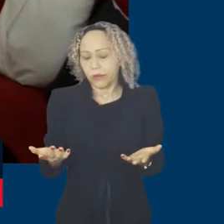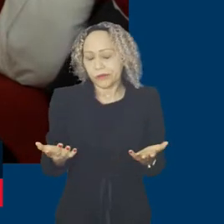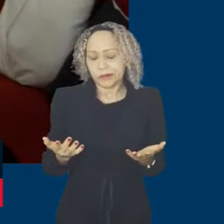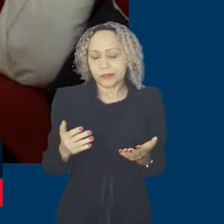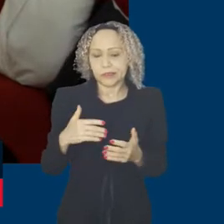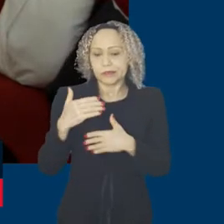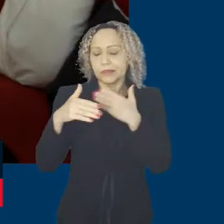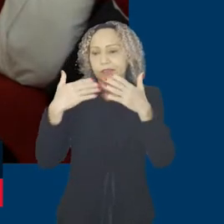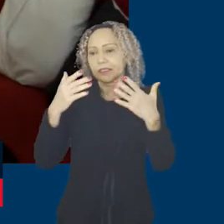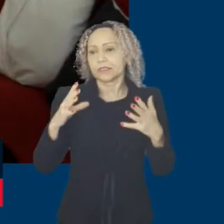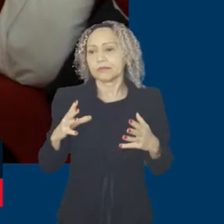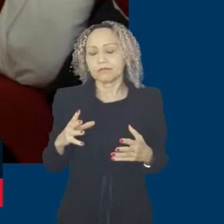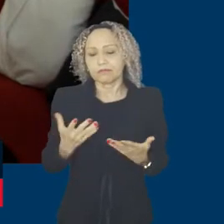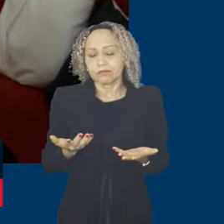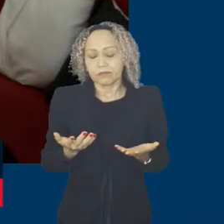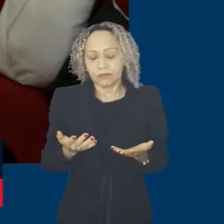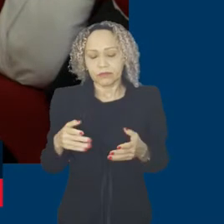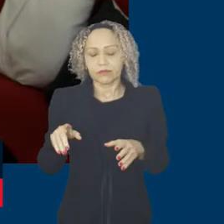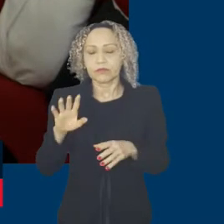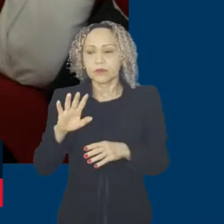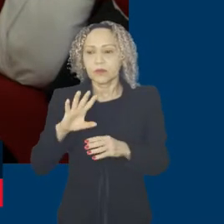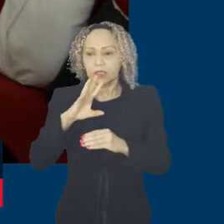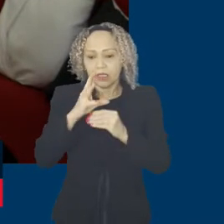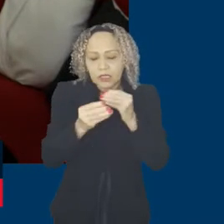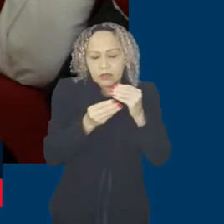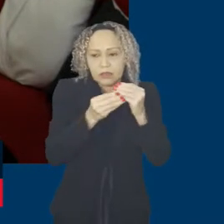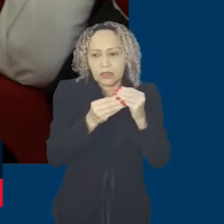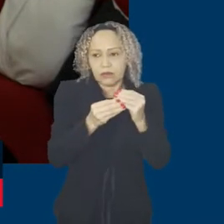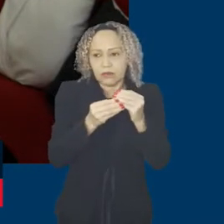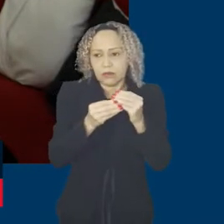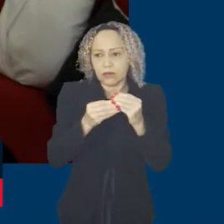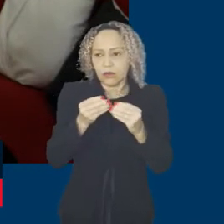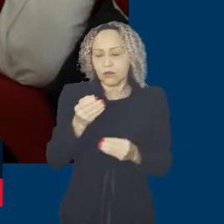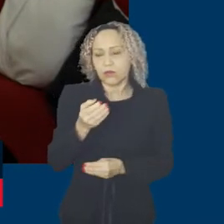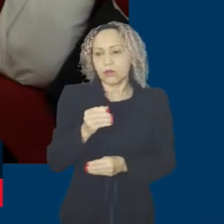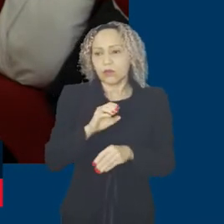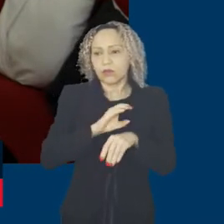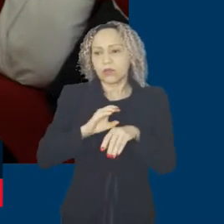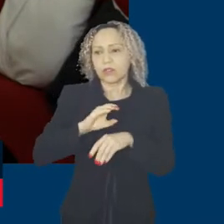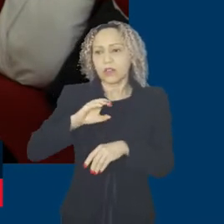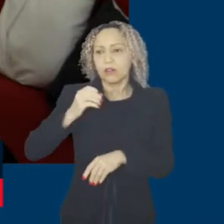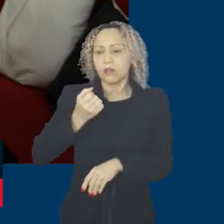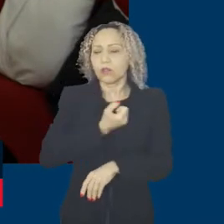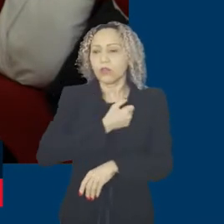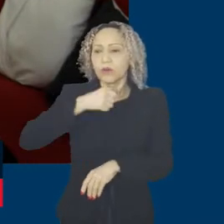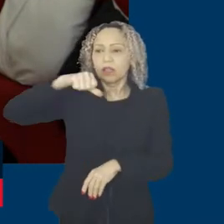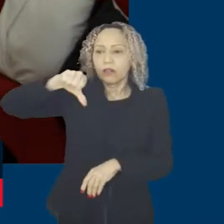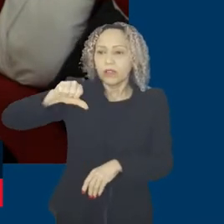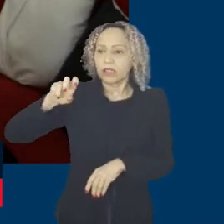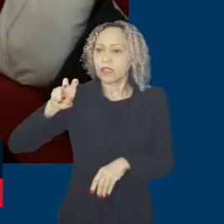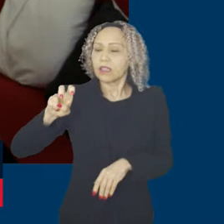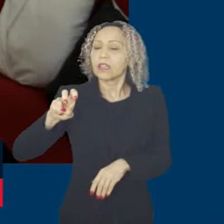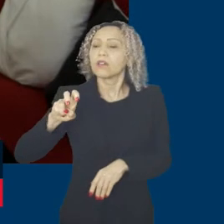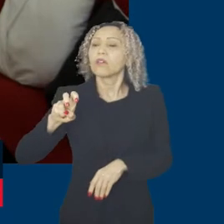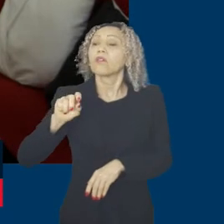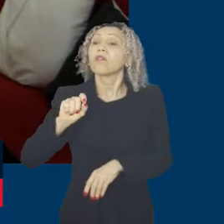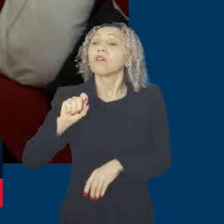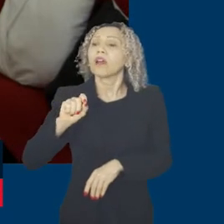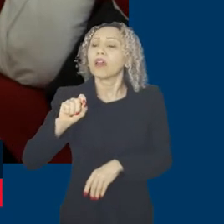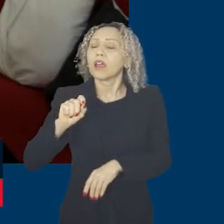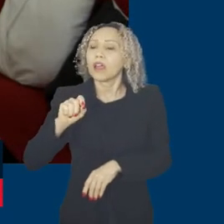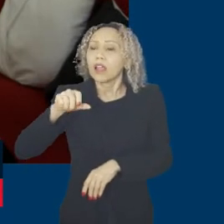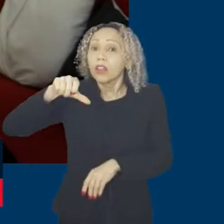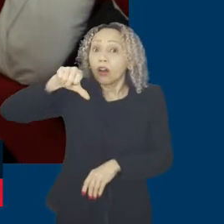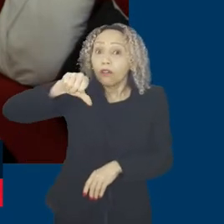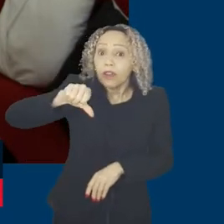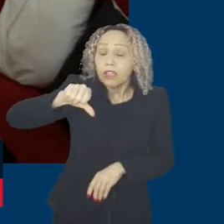Após a aprovação da emenda constitucional número 95, foram retirados nada menos do que 36,9 bilhões